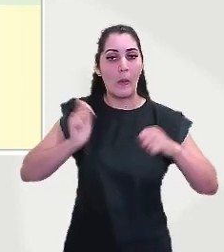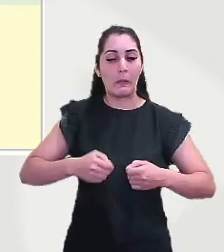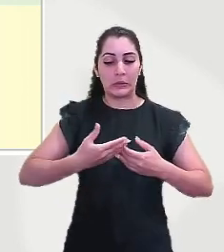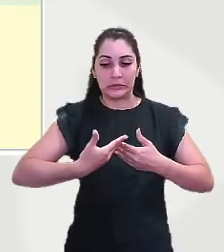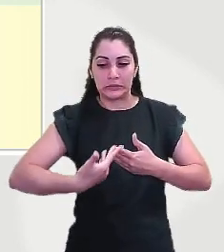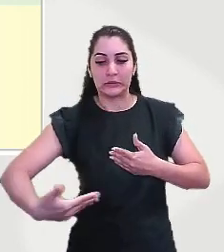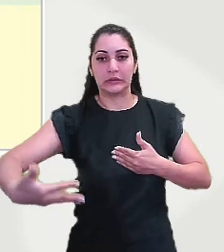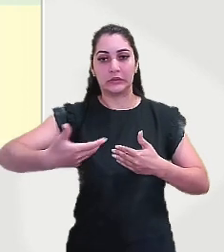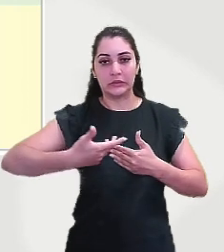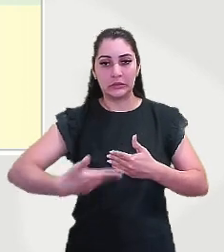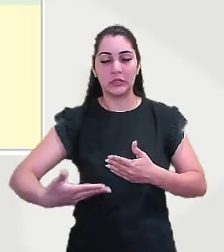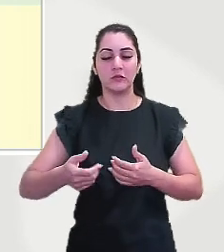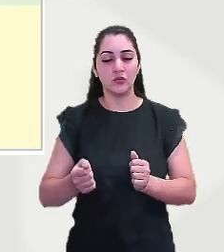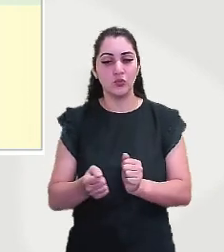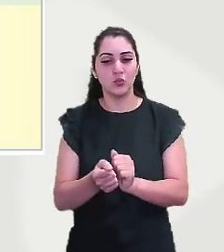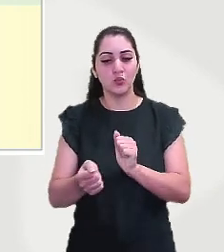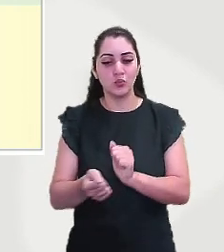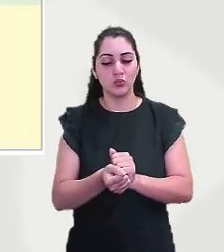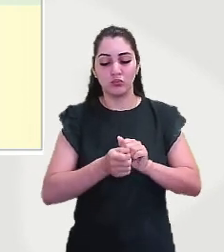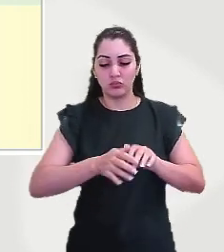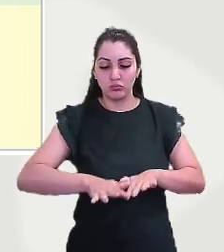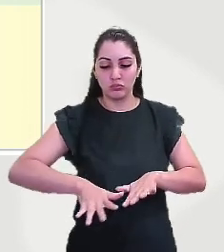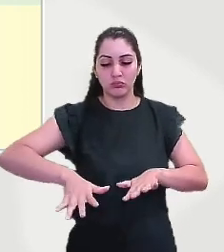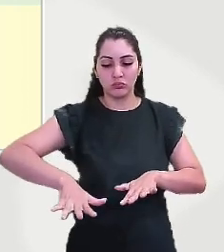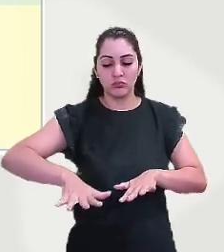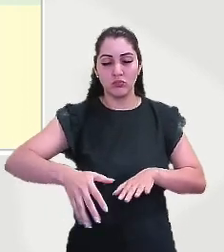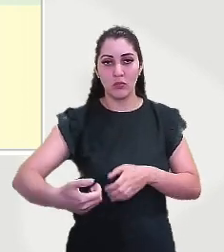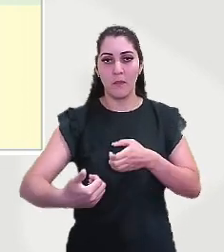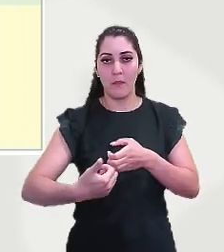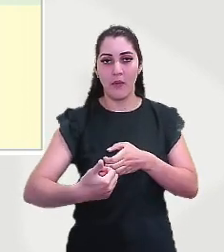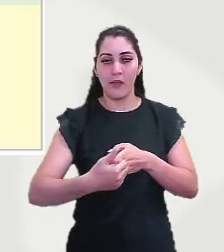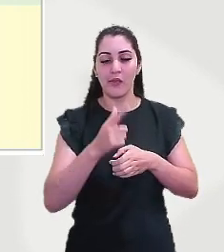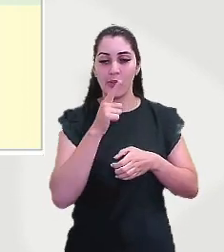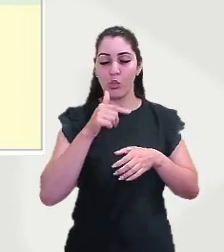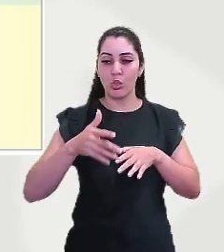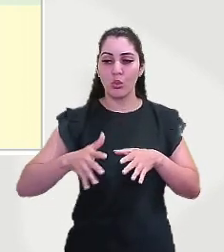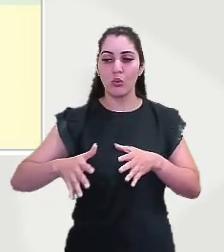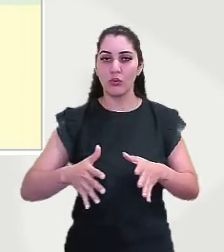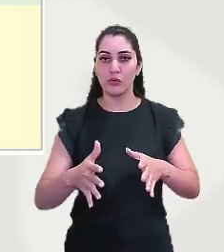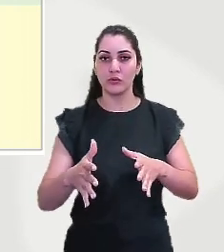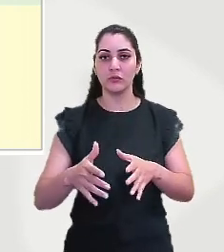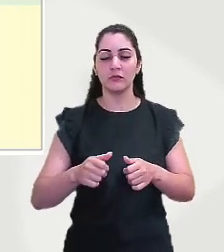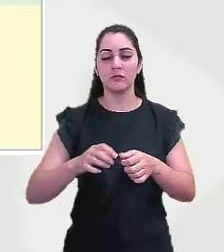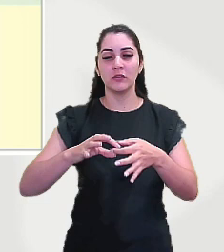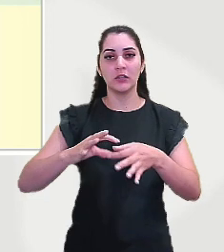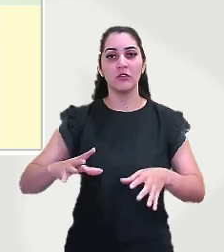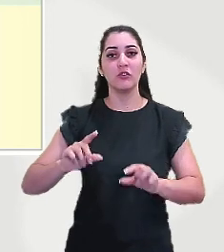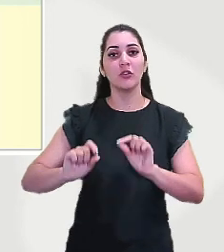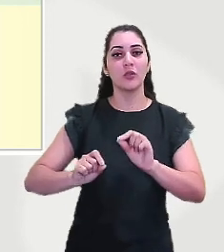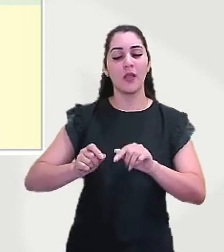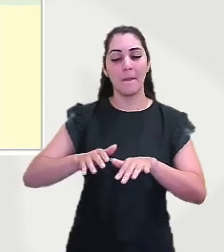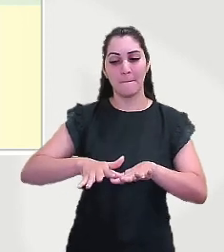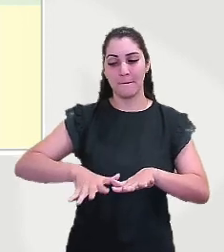e os sedimentos ficam se acumulando no leito dos rios, vão assoreando e vão deixando ele de forma